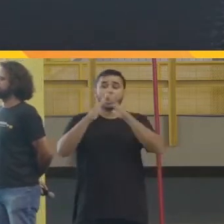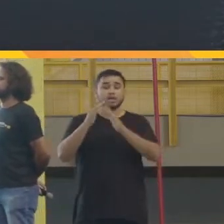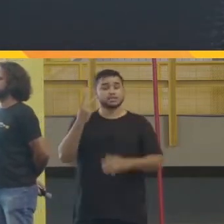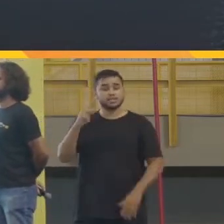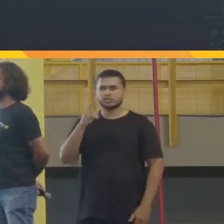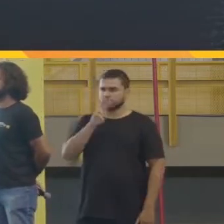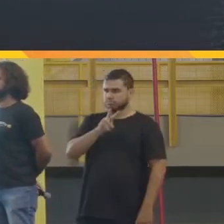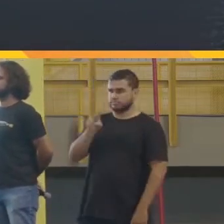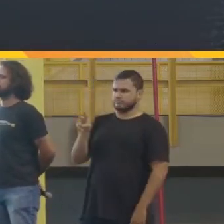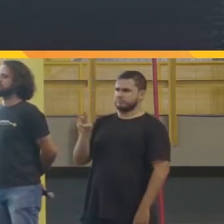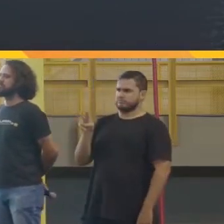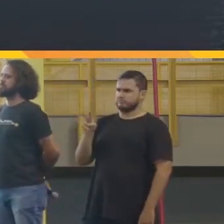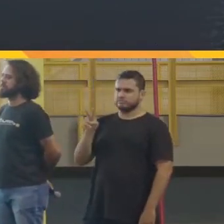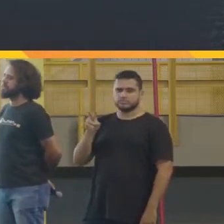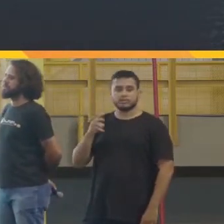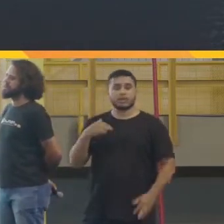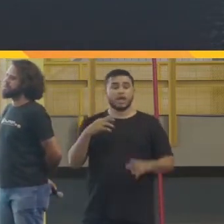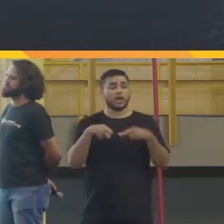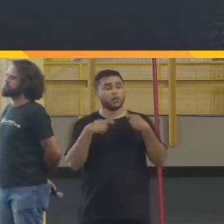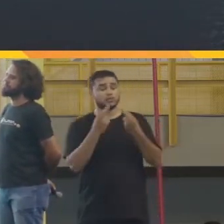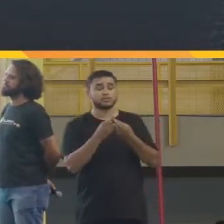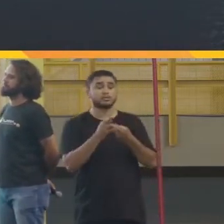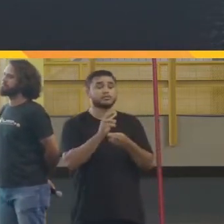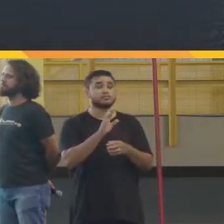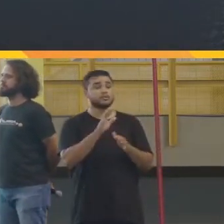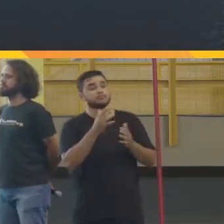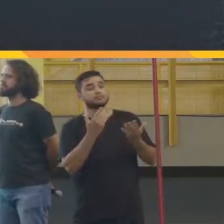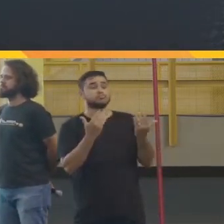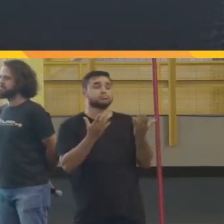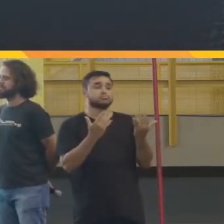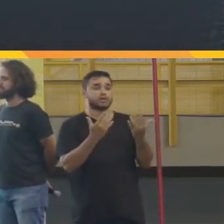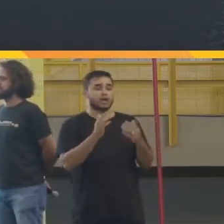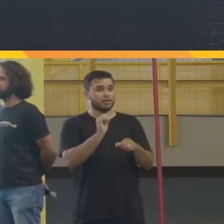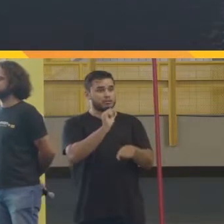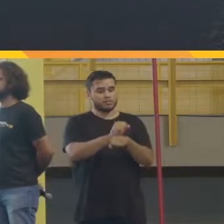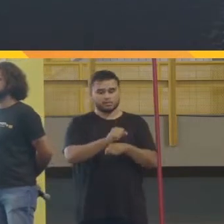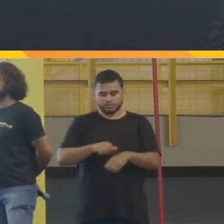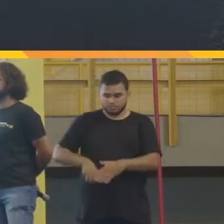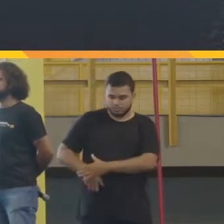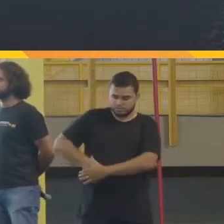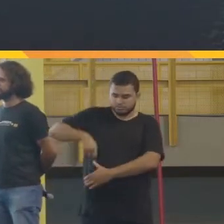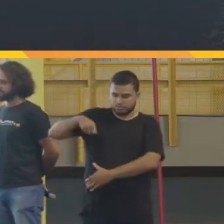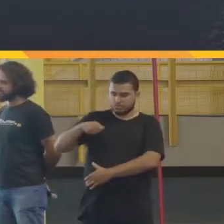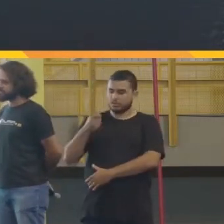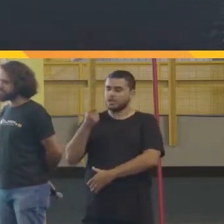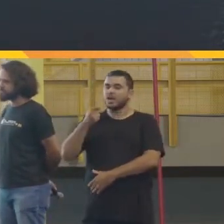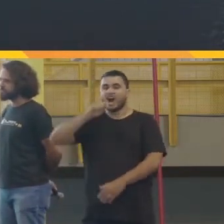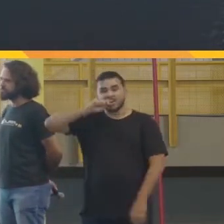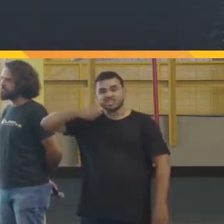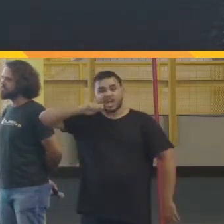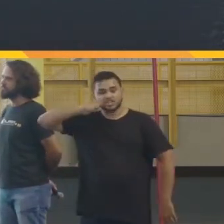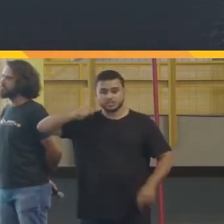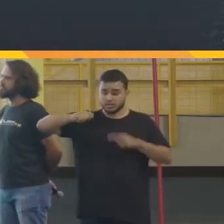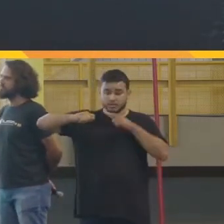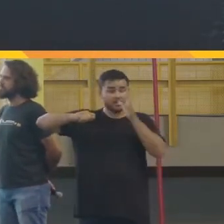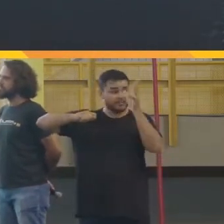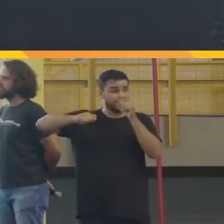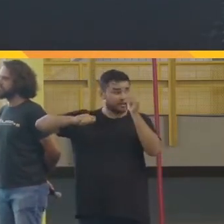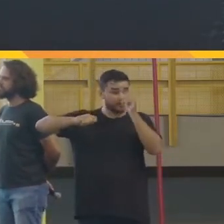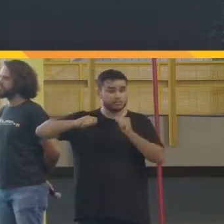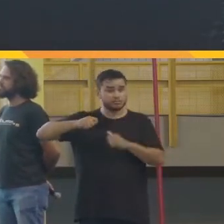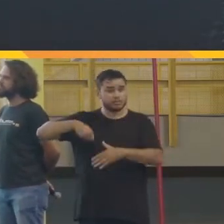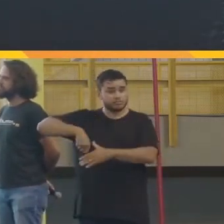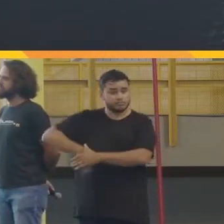em reunião com os conselheiros dele, parar a reunião de pups, aí puxava do bolso do paletó uma coxinha de galinha, dava uma mordida e